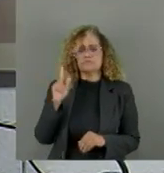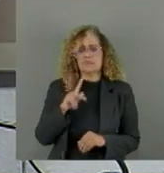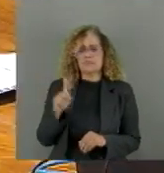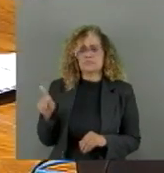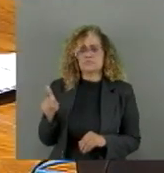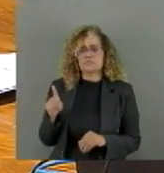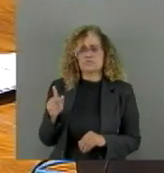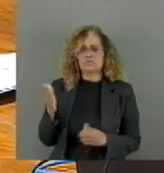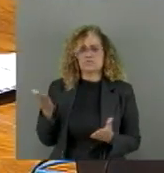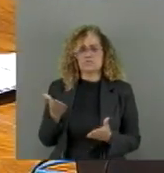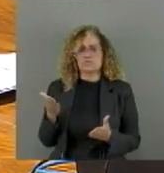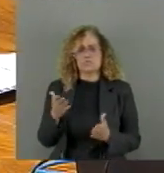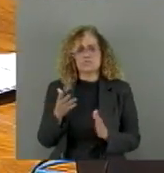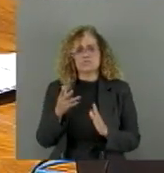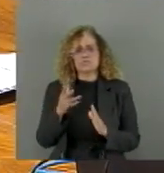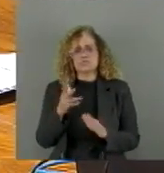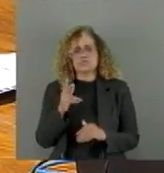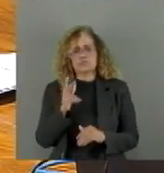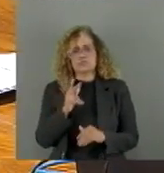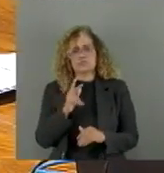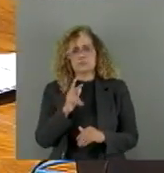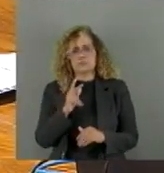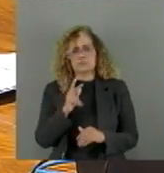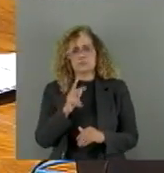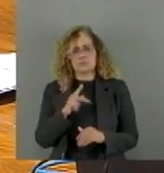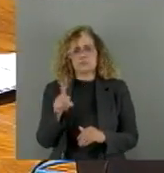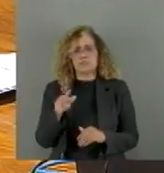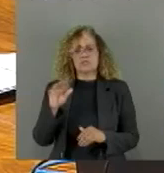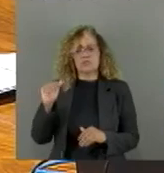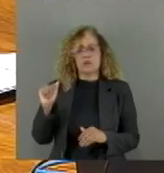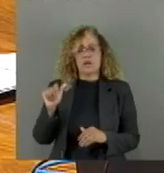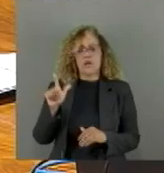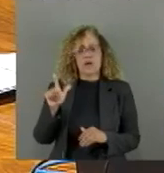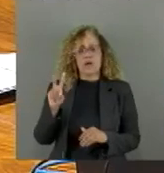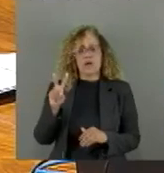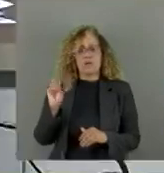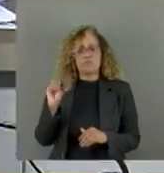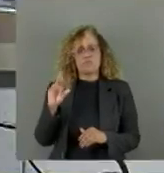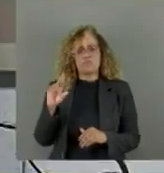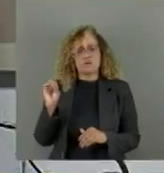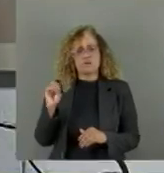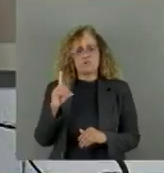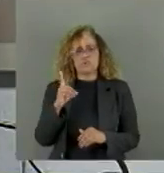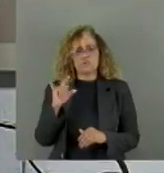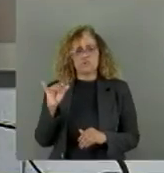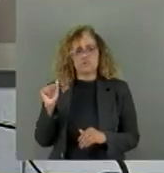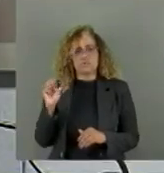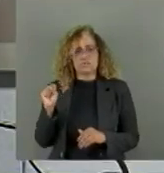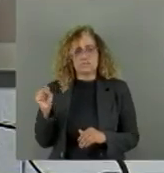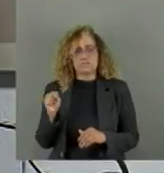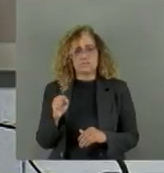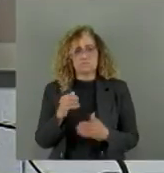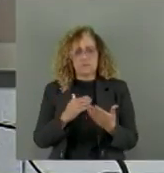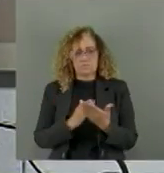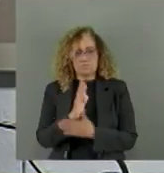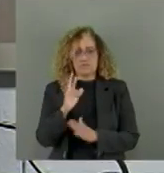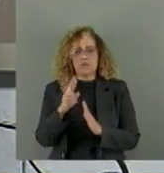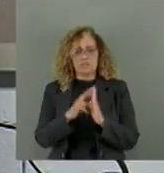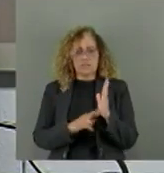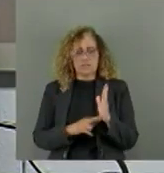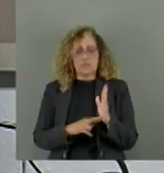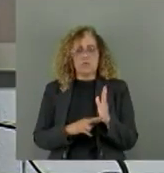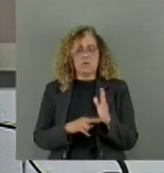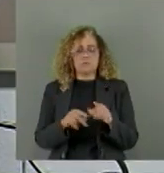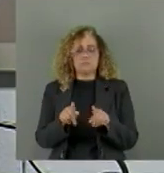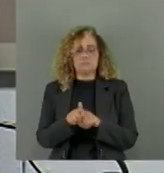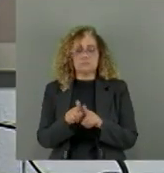projeto original é do ex-senador Álvaro Dias. Perfeito. Okay. Aprovado o relatório, que passa a constituir o